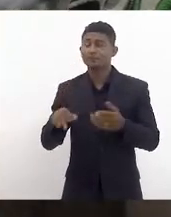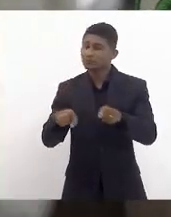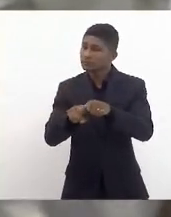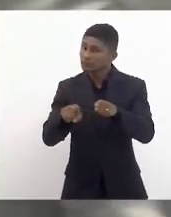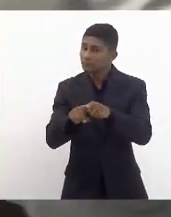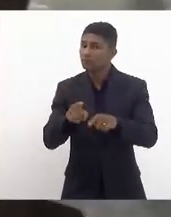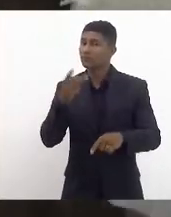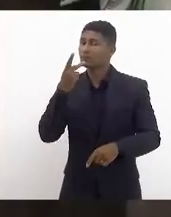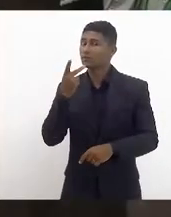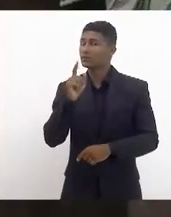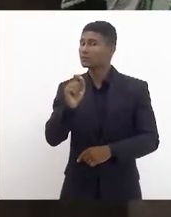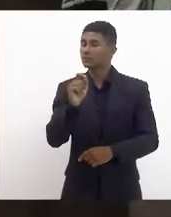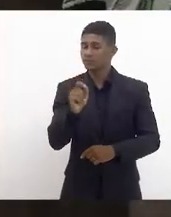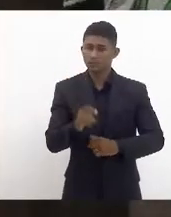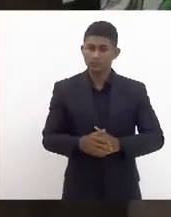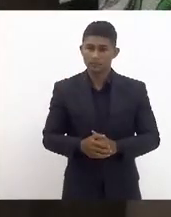André,